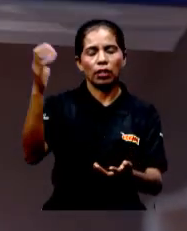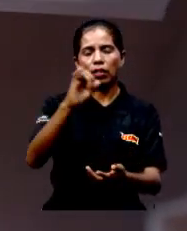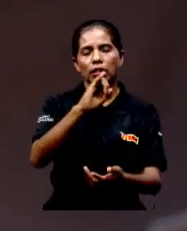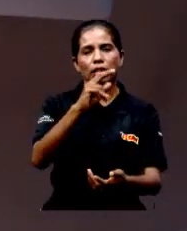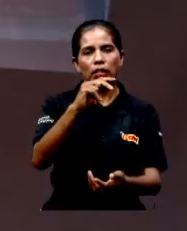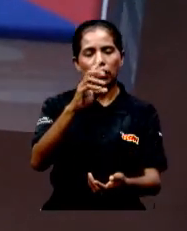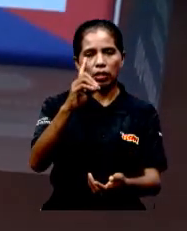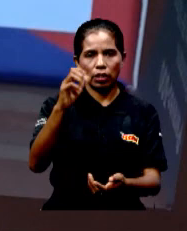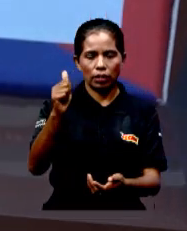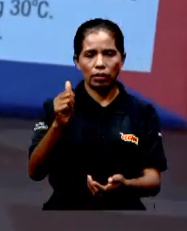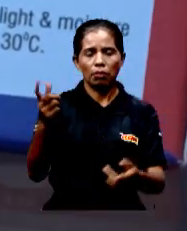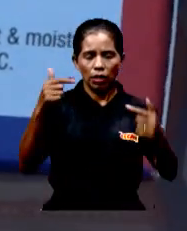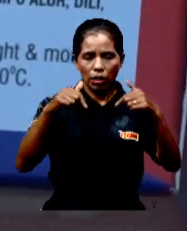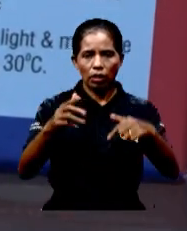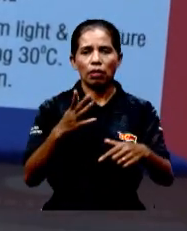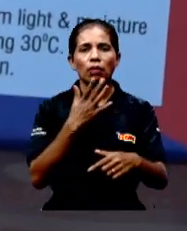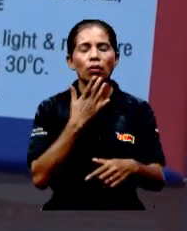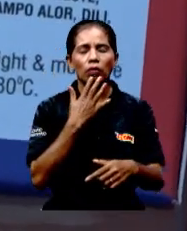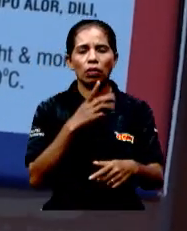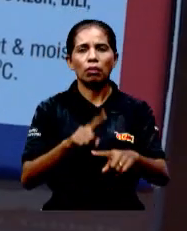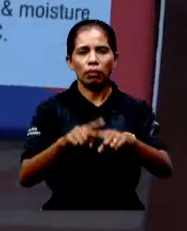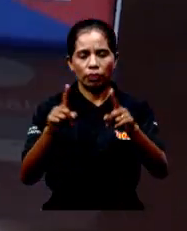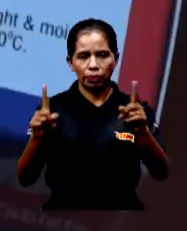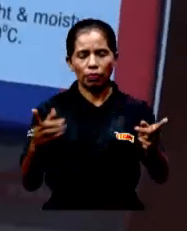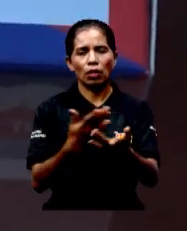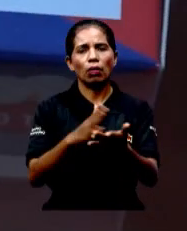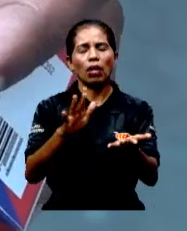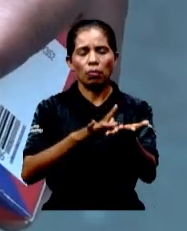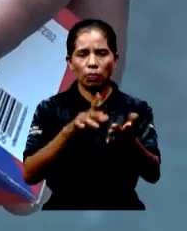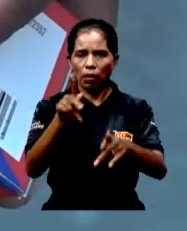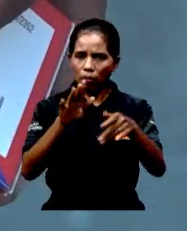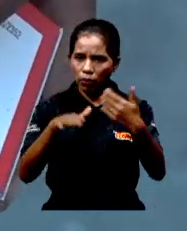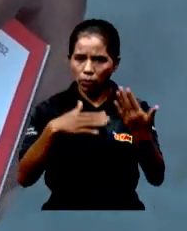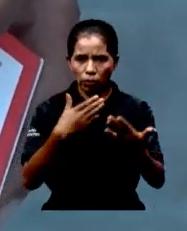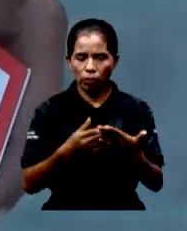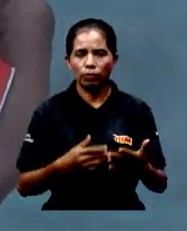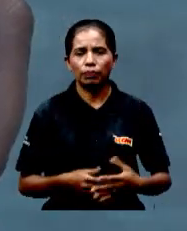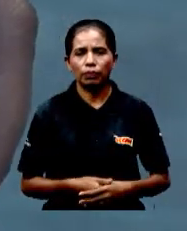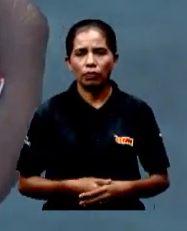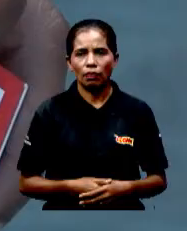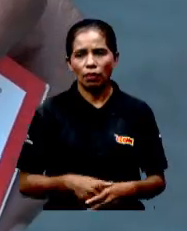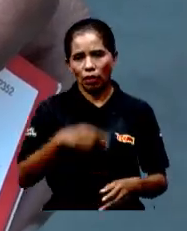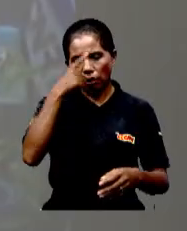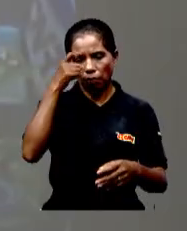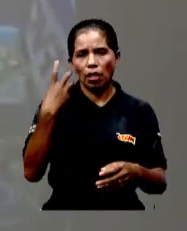muda. Ita ba soya osang. Compra ai moro ke ba compra ai moro ba pobu. Tambai dane mak ami